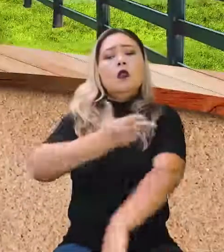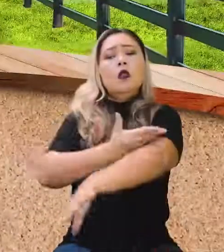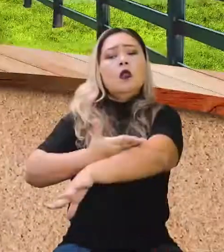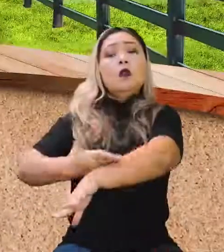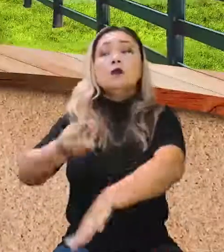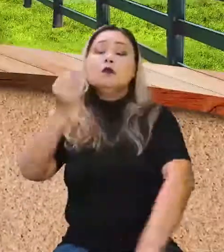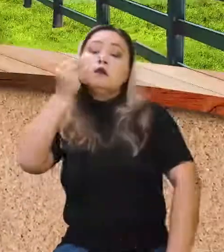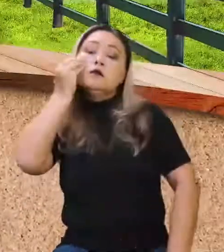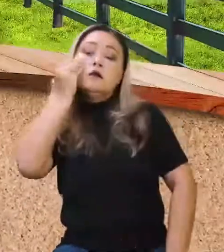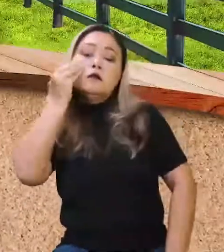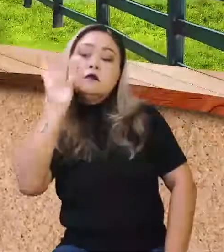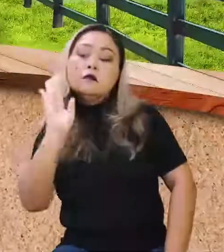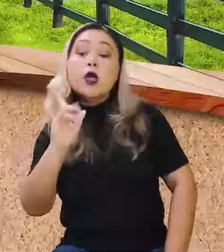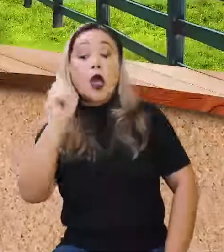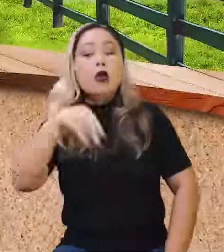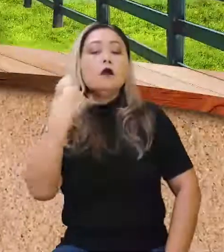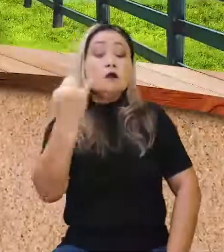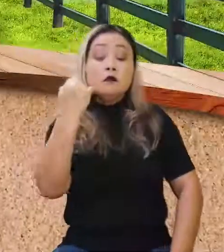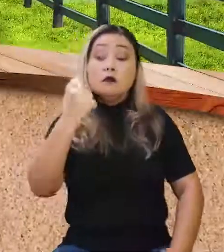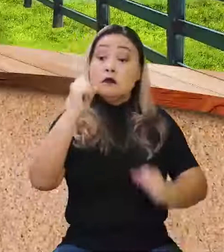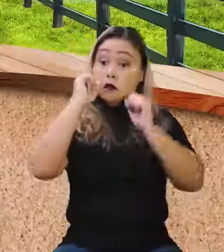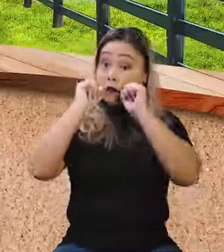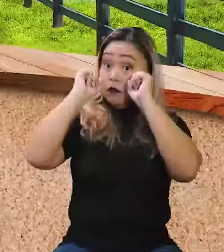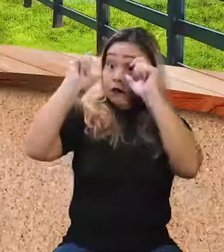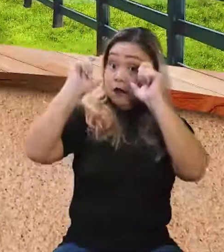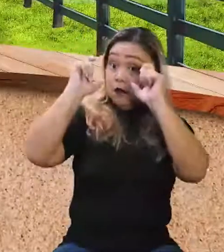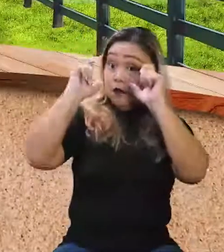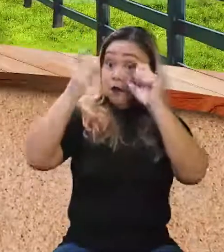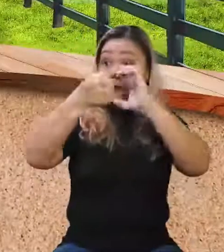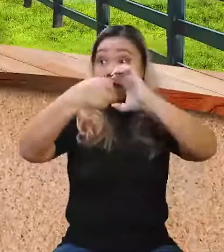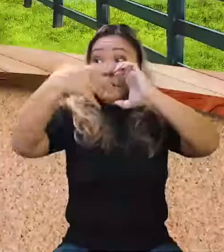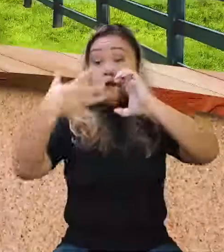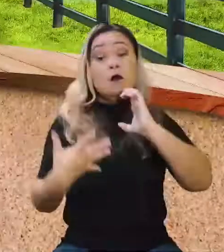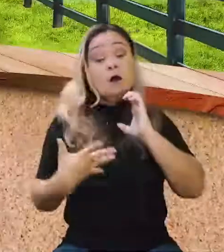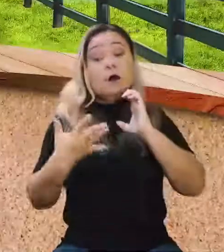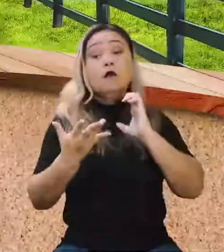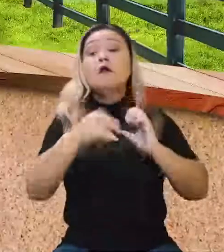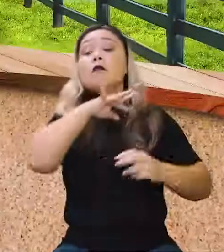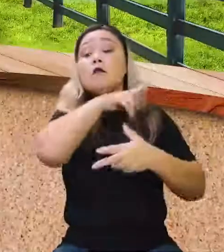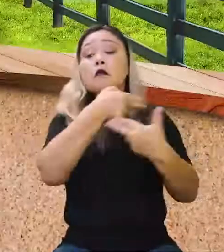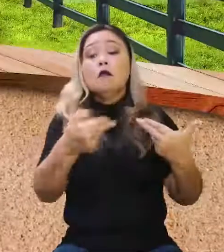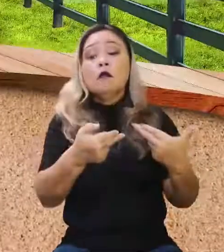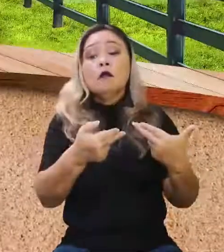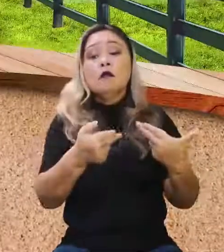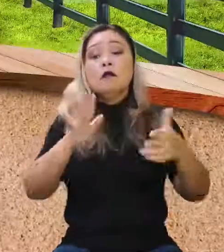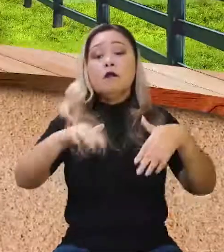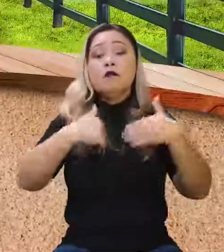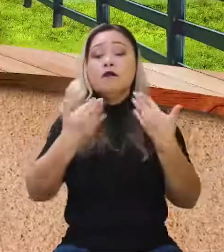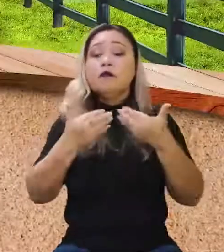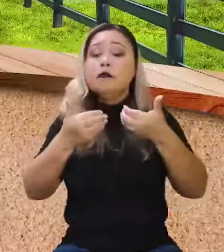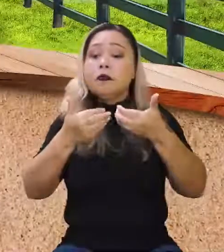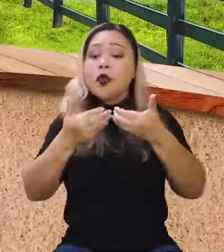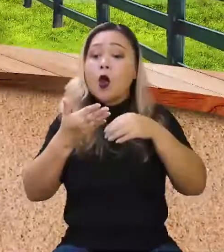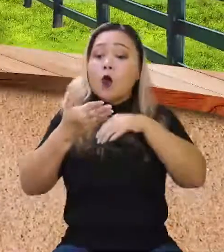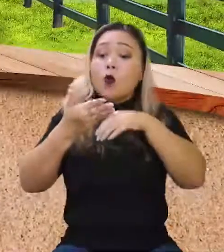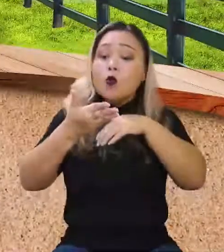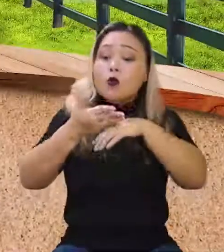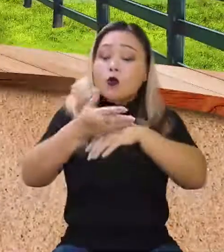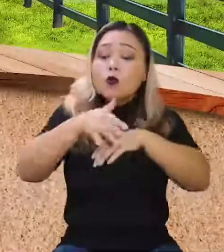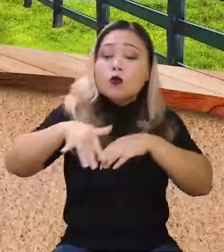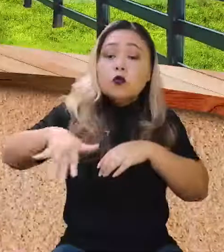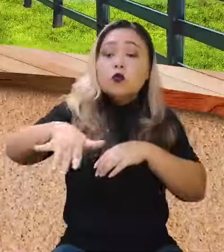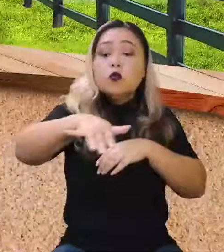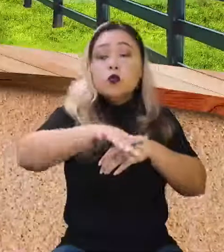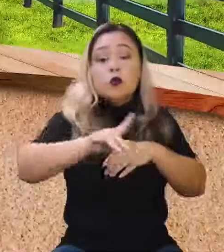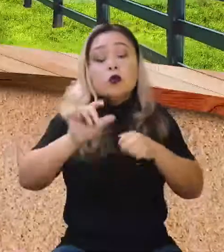a vivência? Por isso que é importante prestar atenção nas características desse animal, para quando nós inserirmos ele dentro,